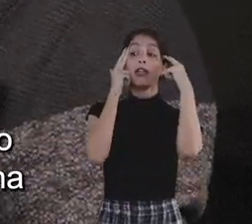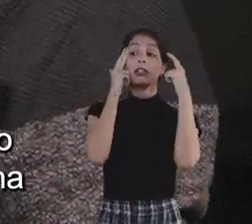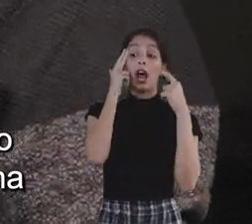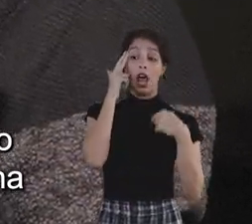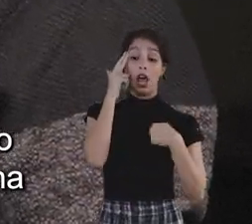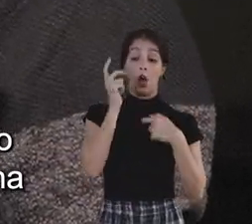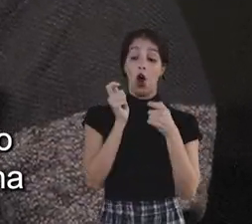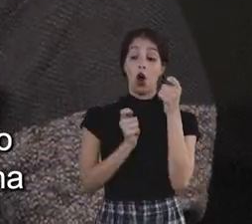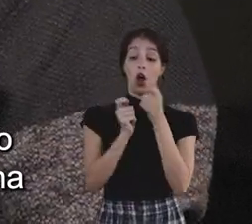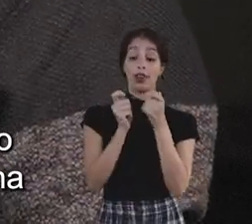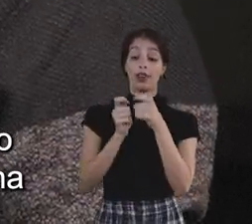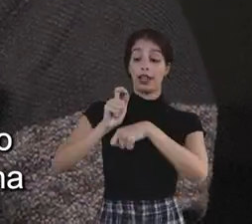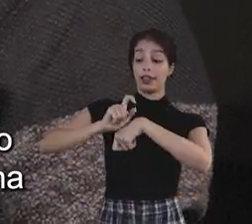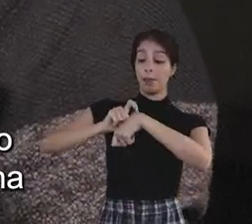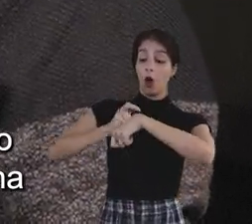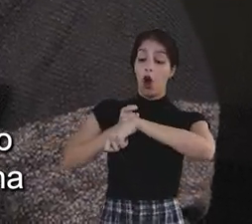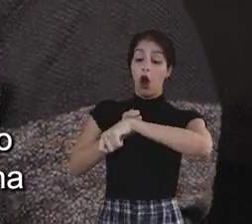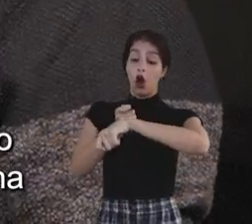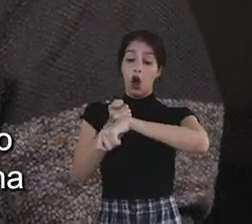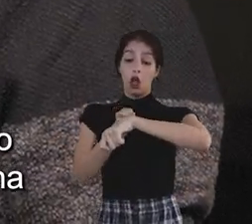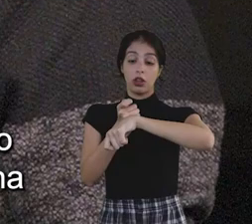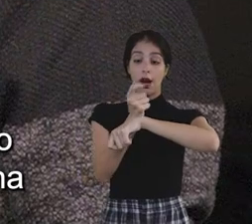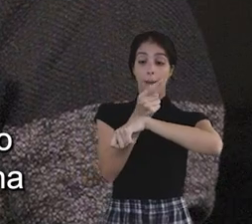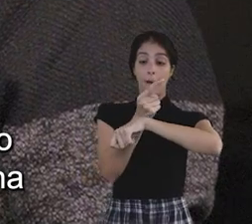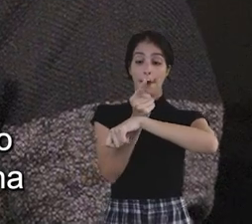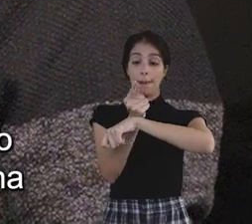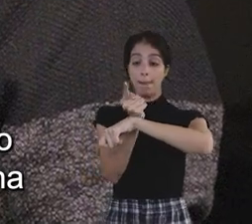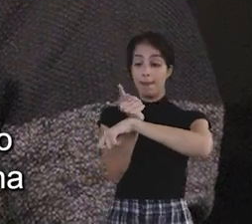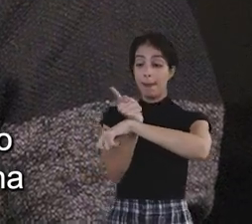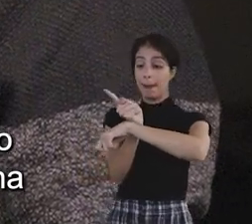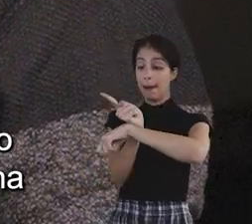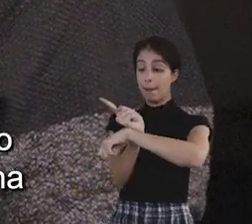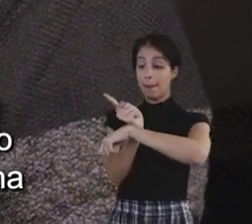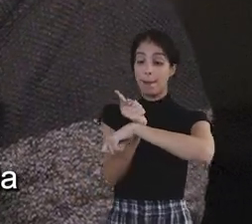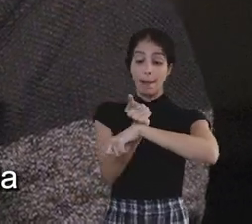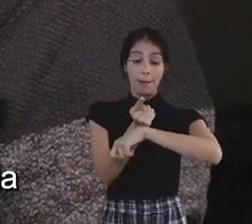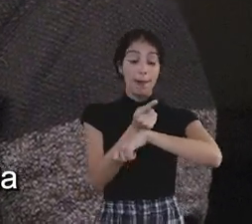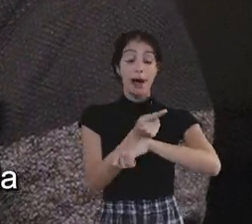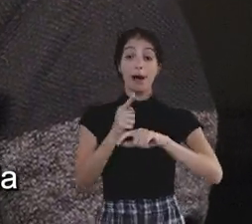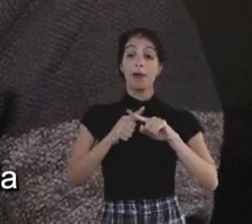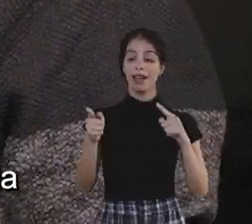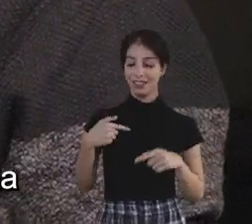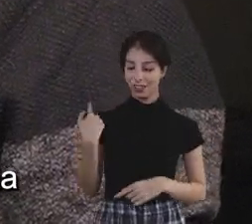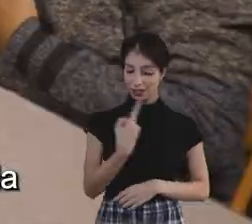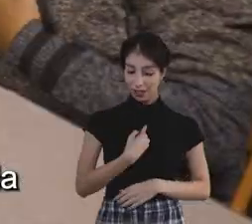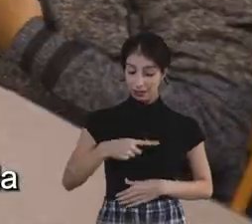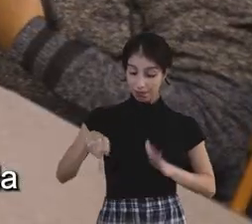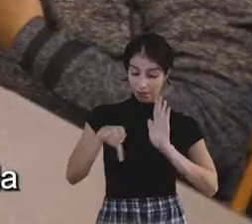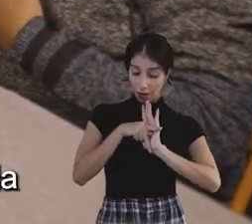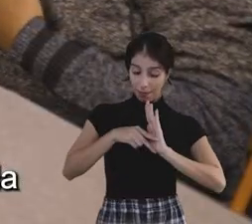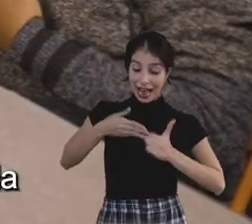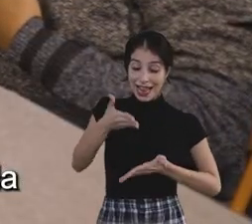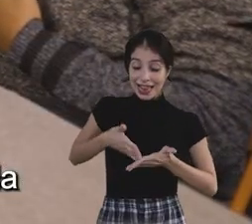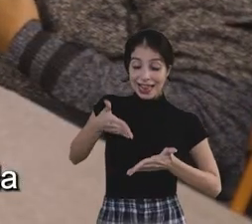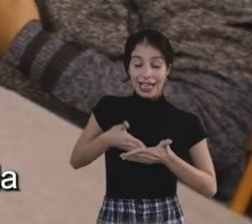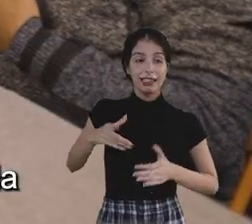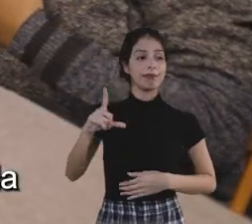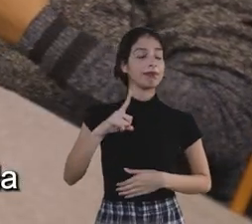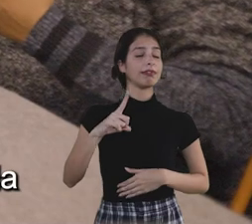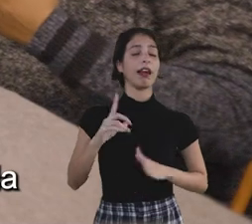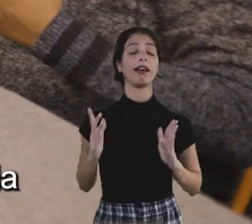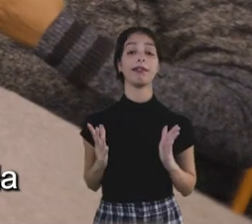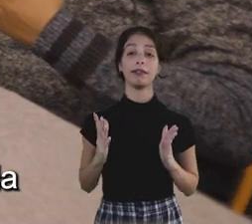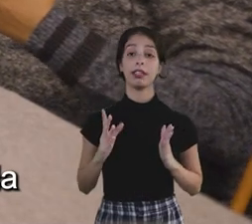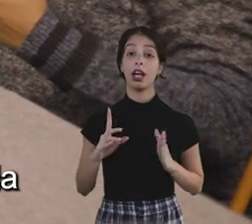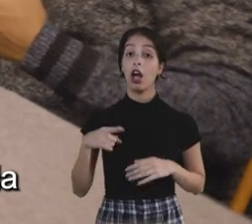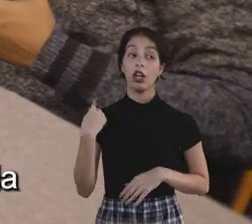de controle sobre o tempo e a gente eh se relaciona pouco com o nosso limite certo né